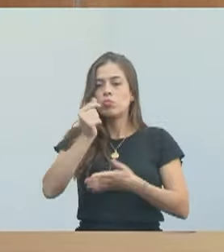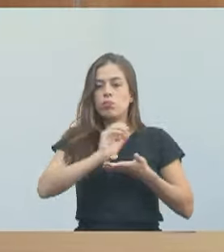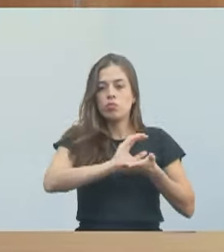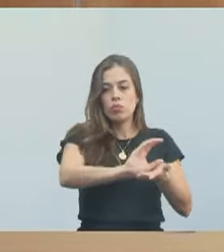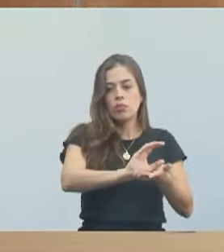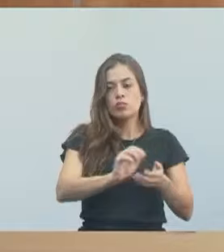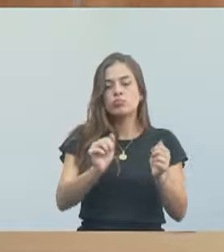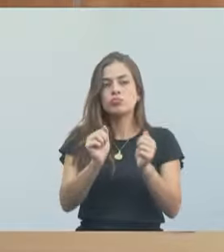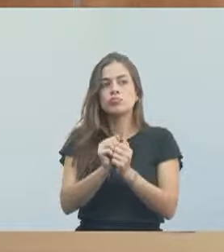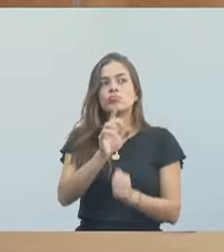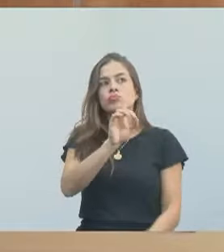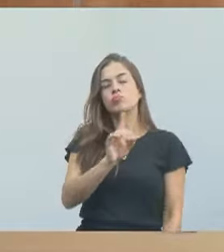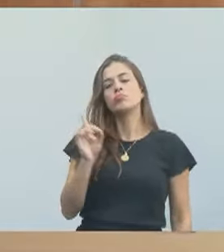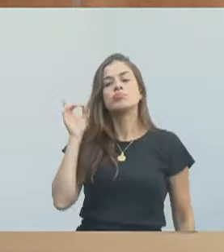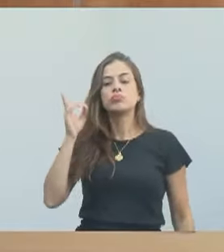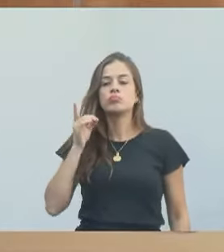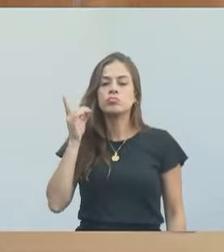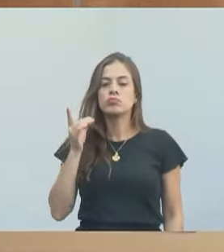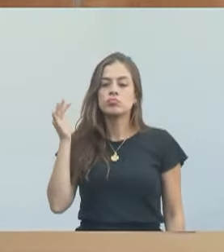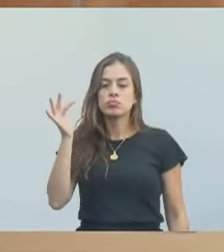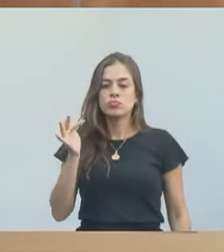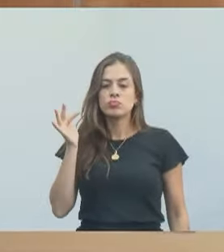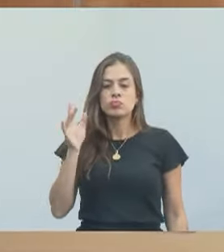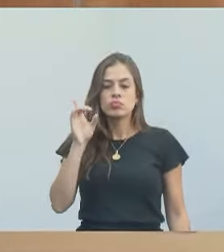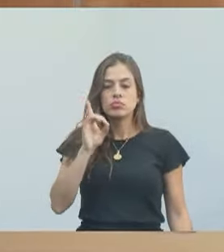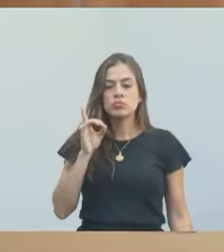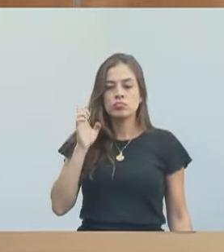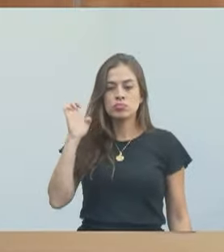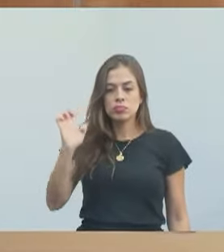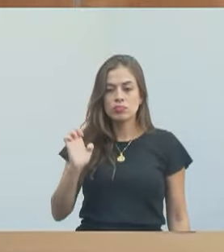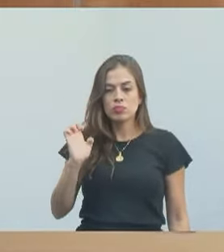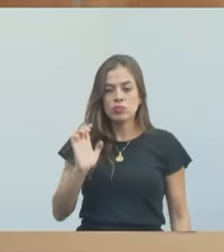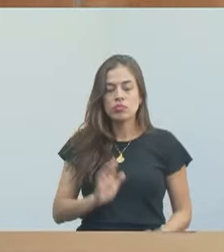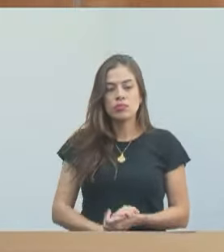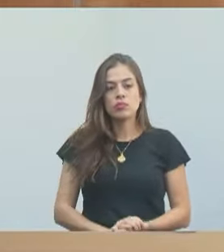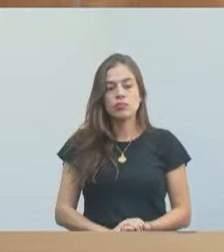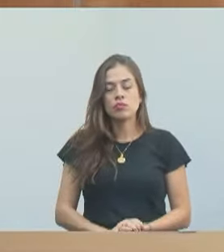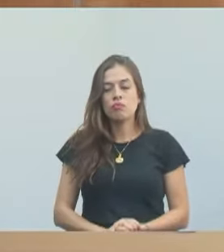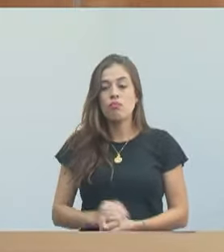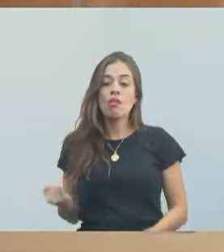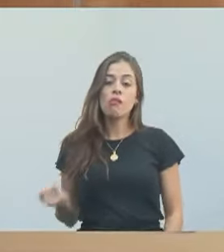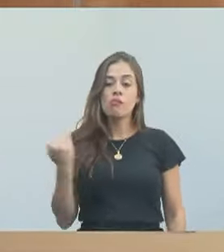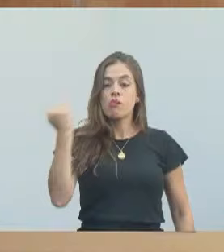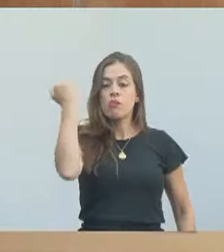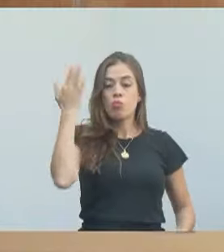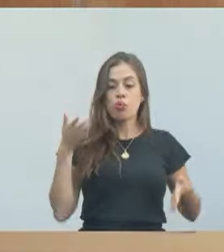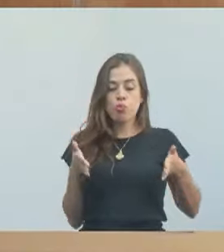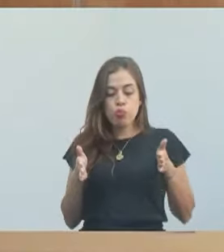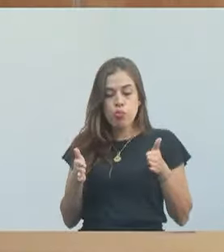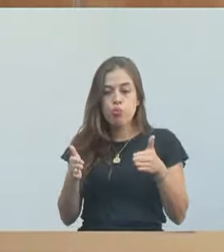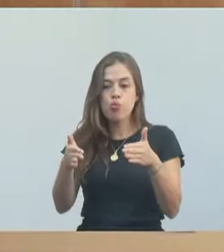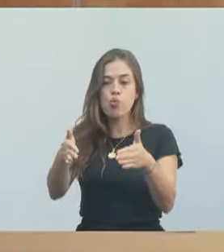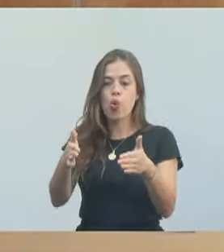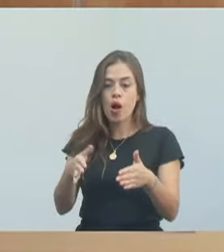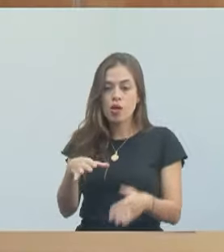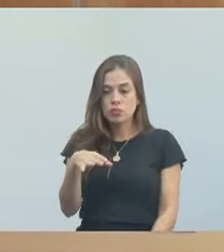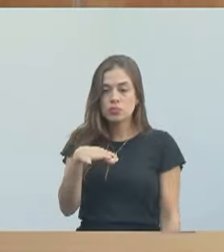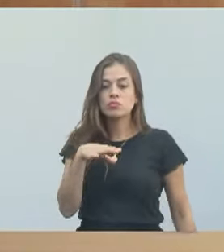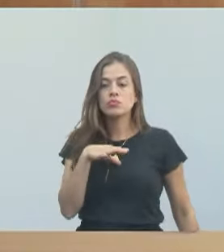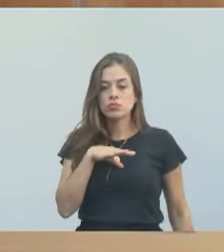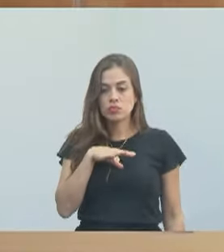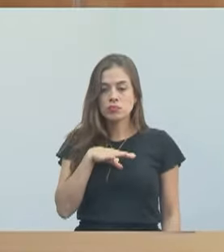nossos deputados federais e estaduais. O importante que é a rota que Jacareí